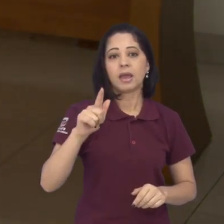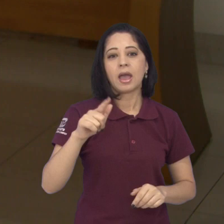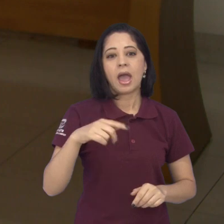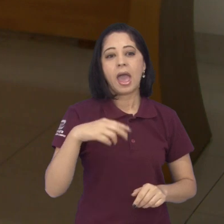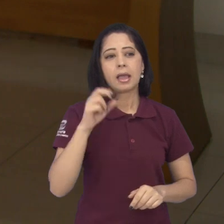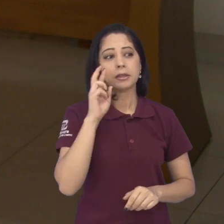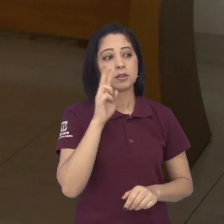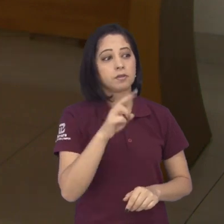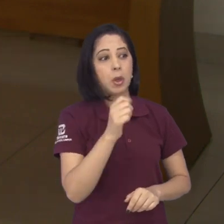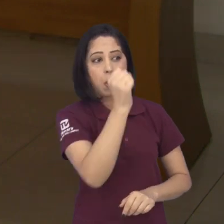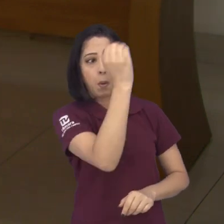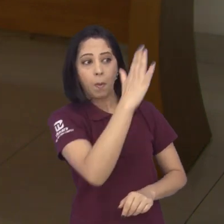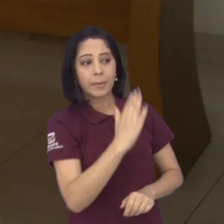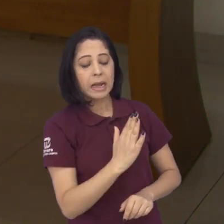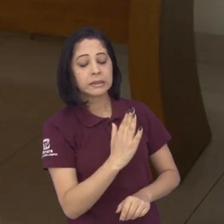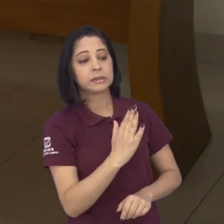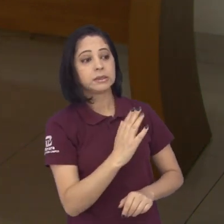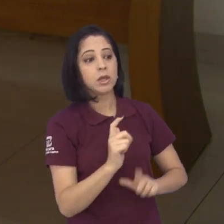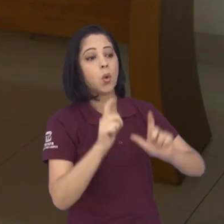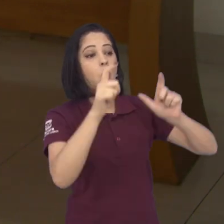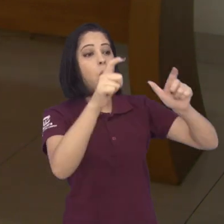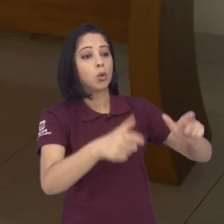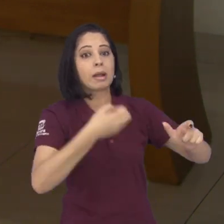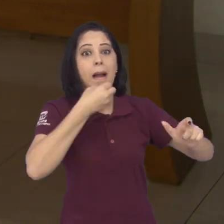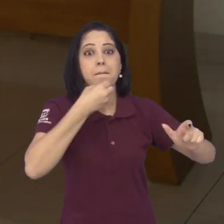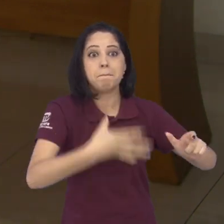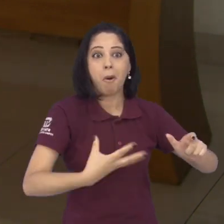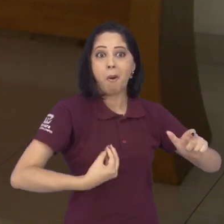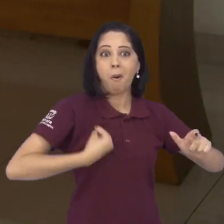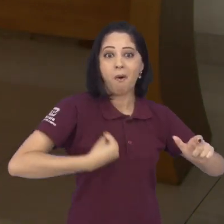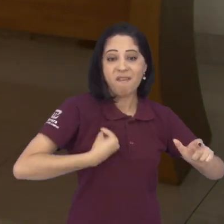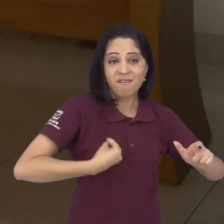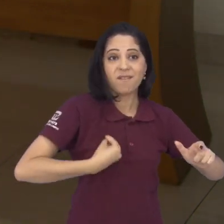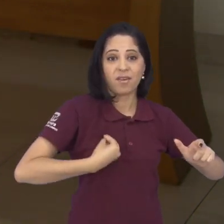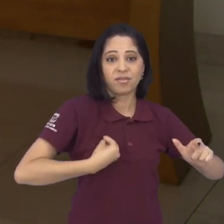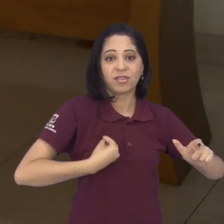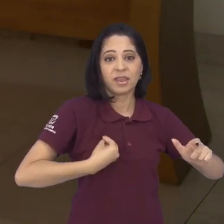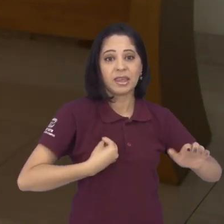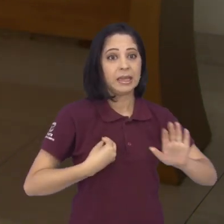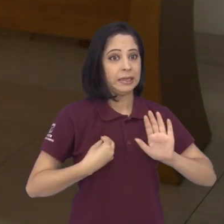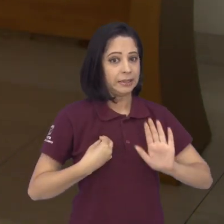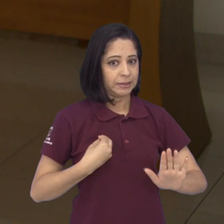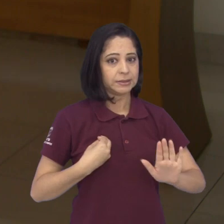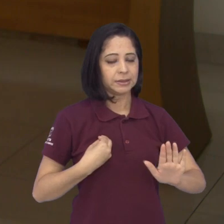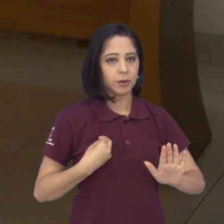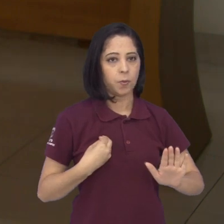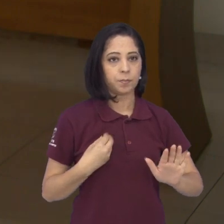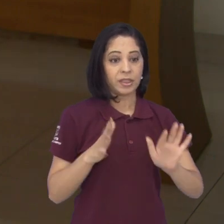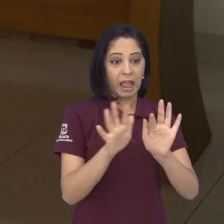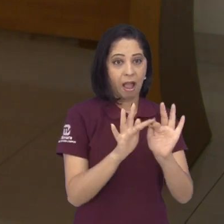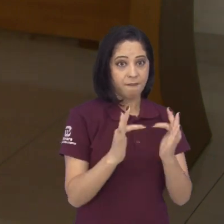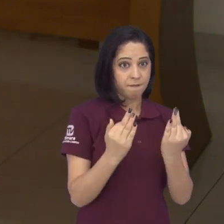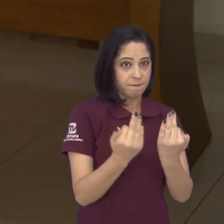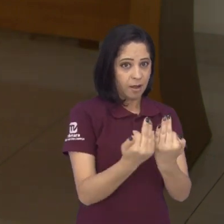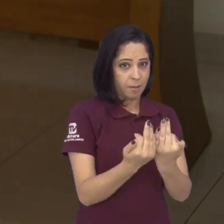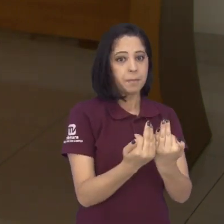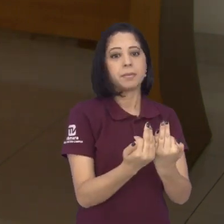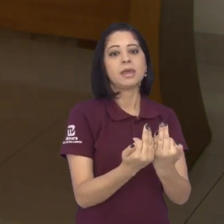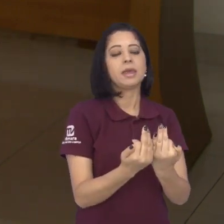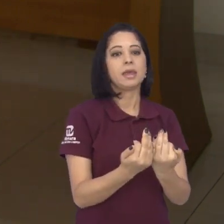tinham essa propaganda que era feita do Brasil, que era um local de oportunidades para